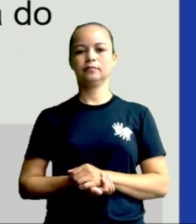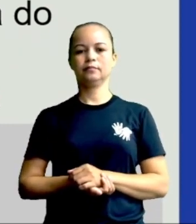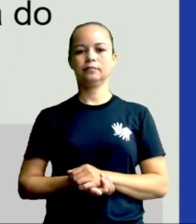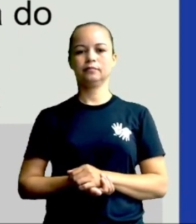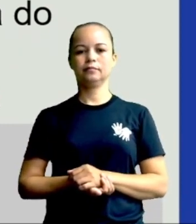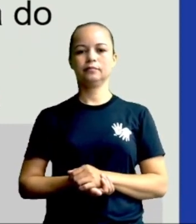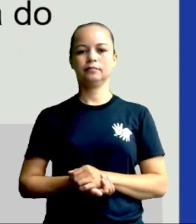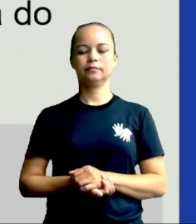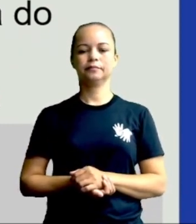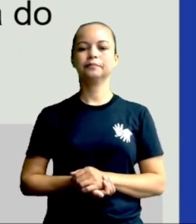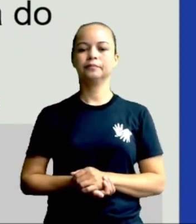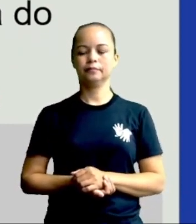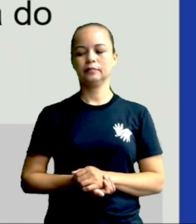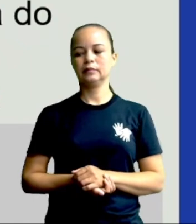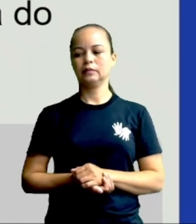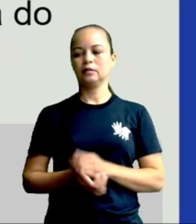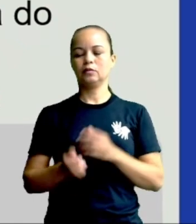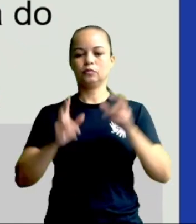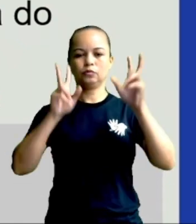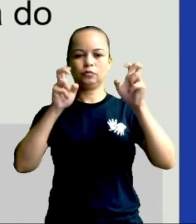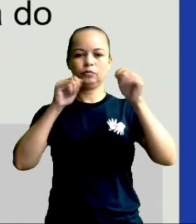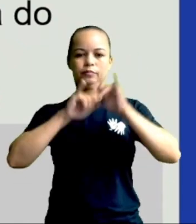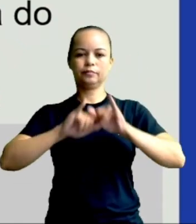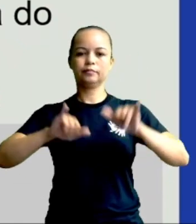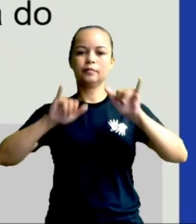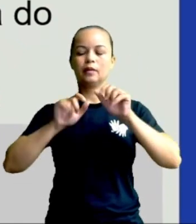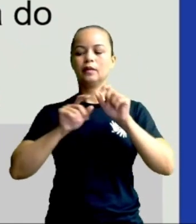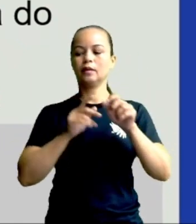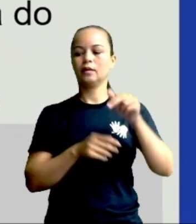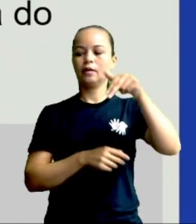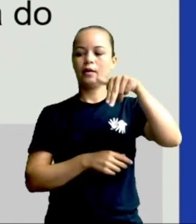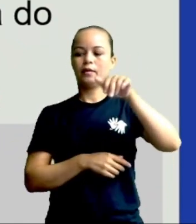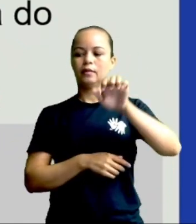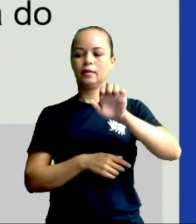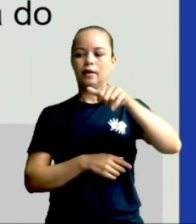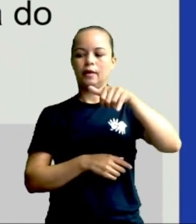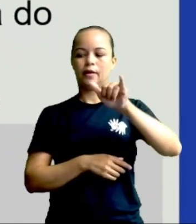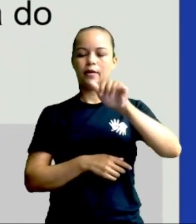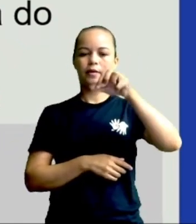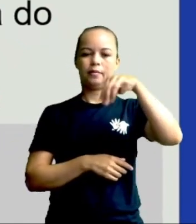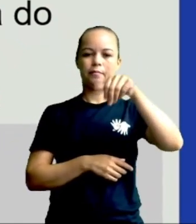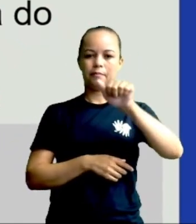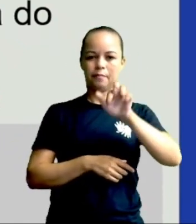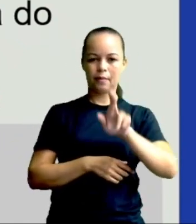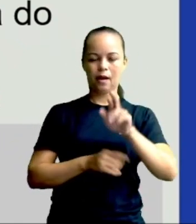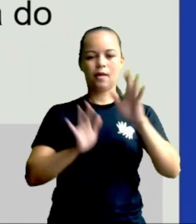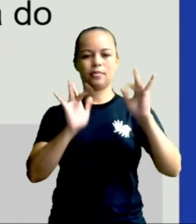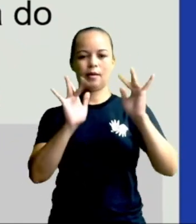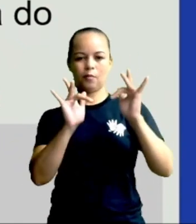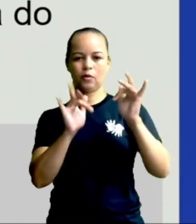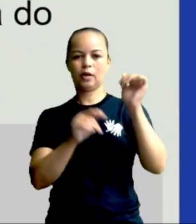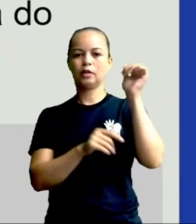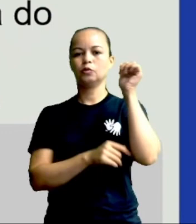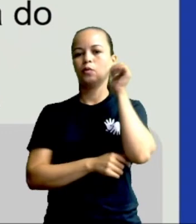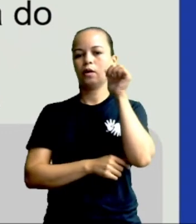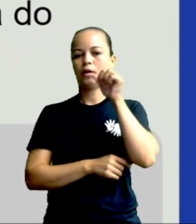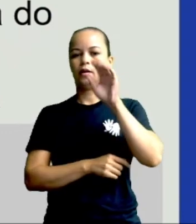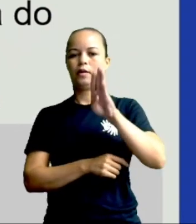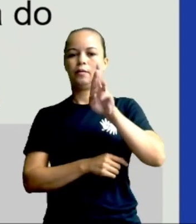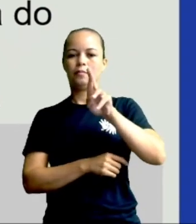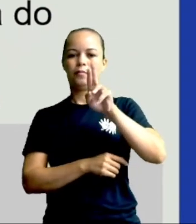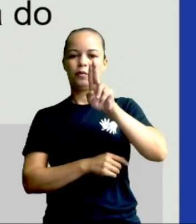o próximo título de notícia vamos lá Neymar está namorando com Bruna percebemos